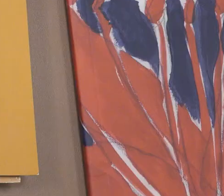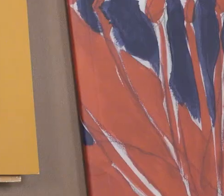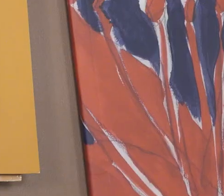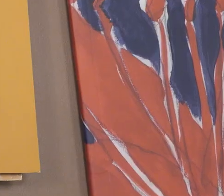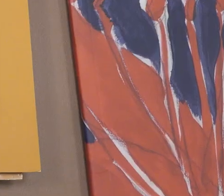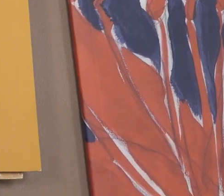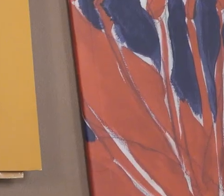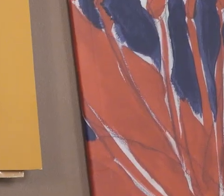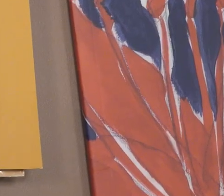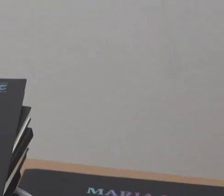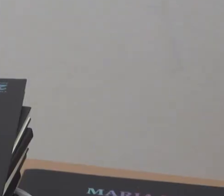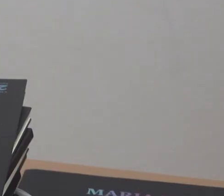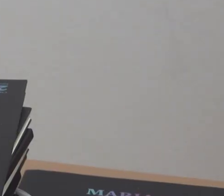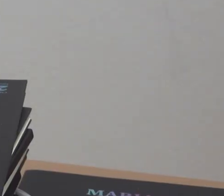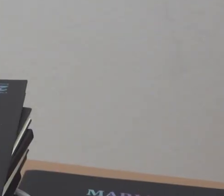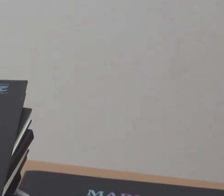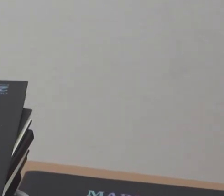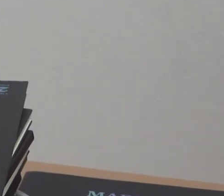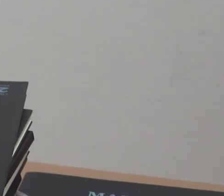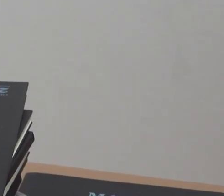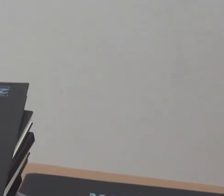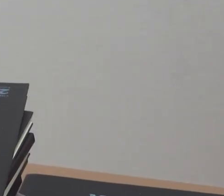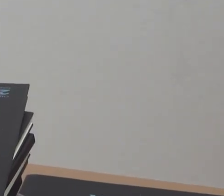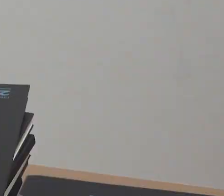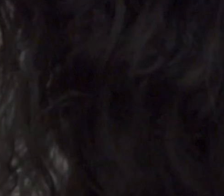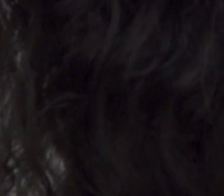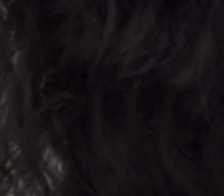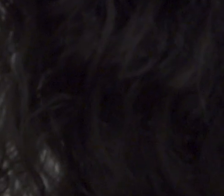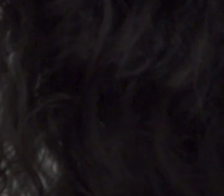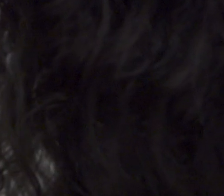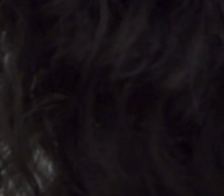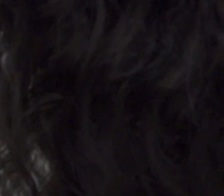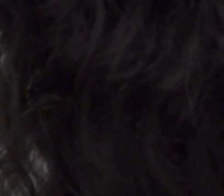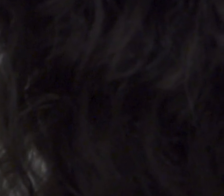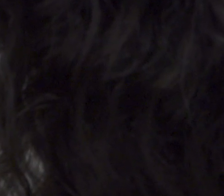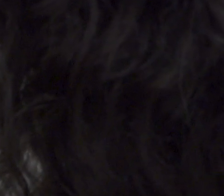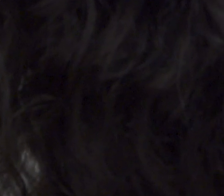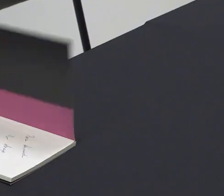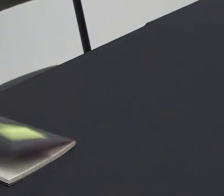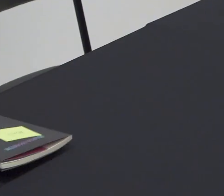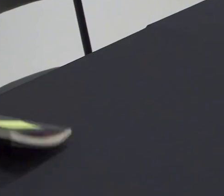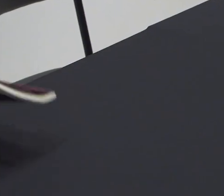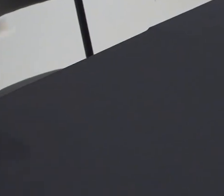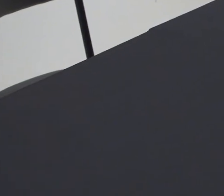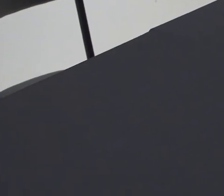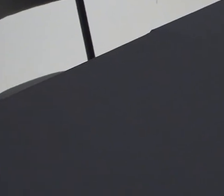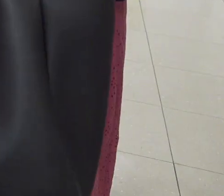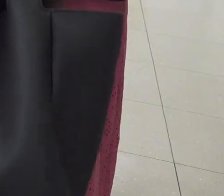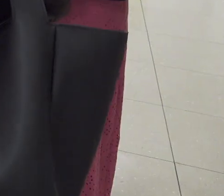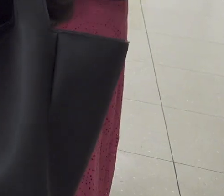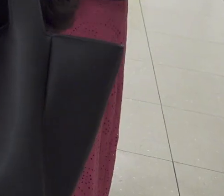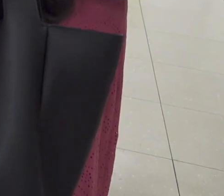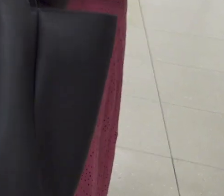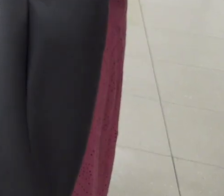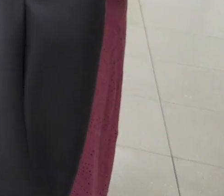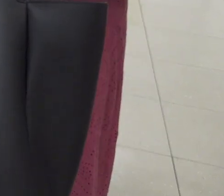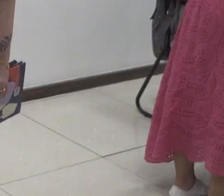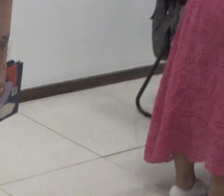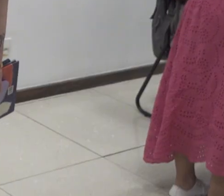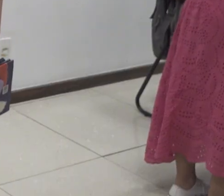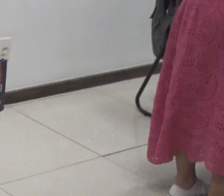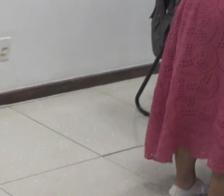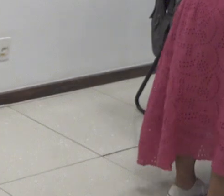Biodiversidade, Cerrado, Bioma Torto e Lupa da Alma. Quarentena Revelação de Maria Homem. Maria autografa um livro e conversa com o